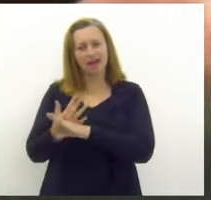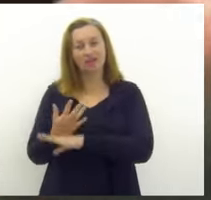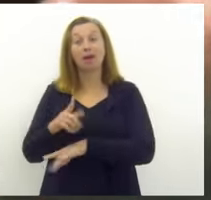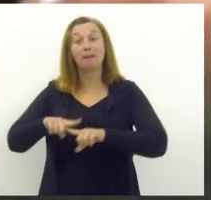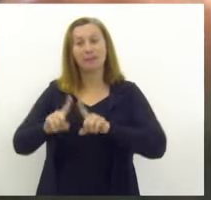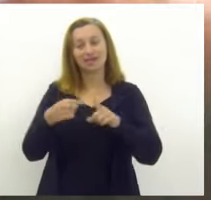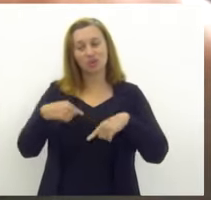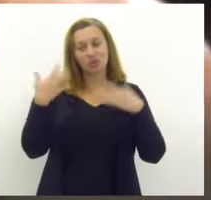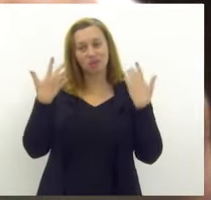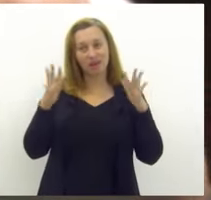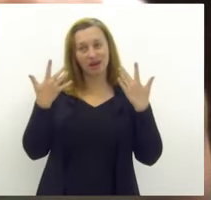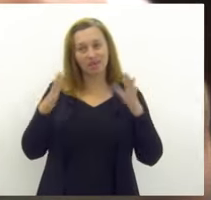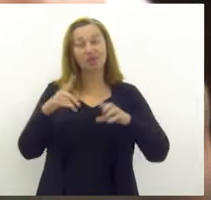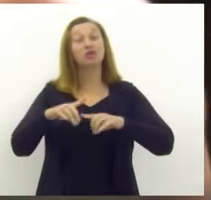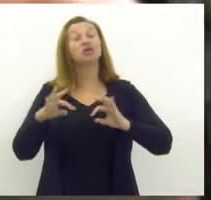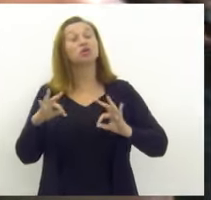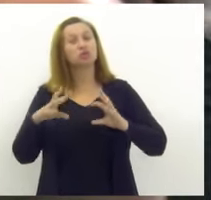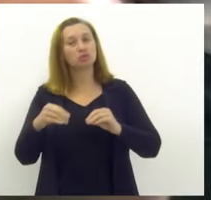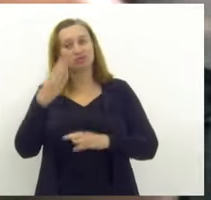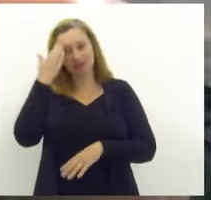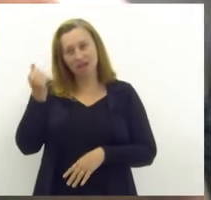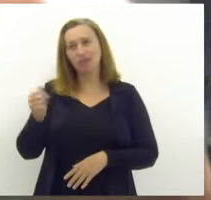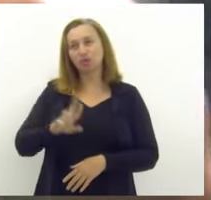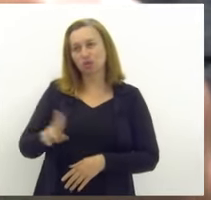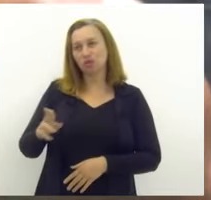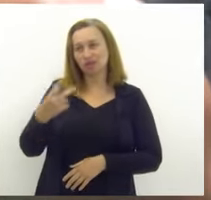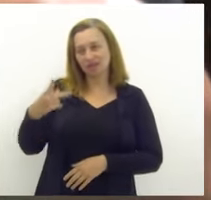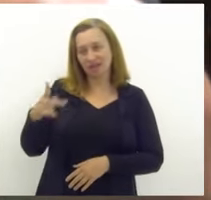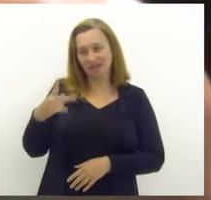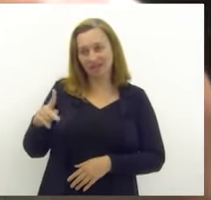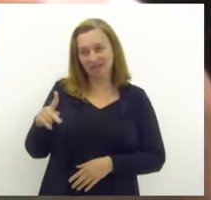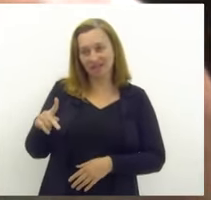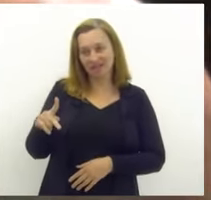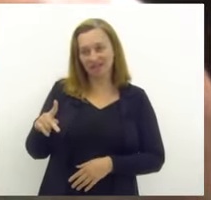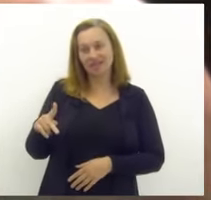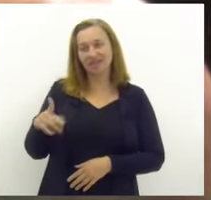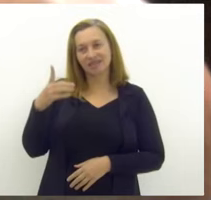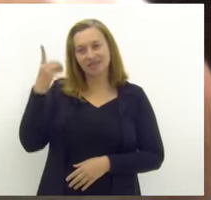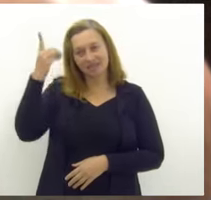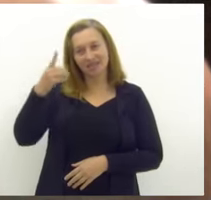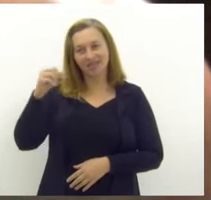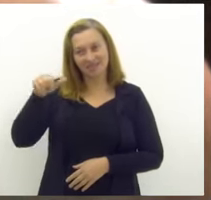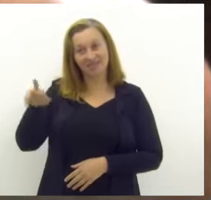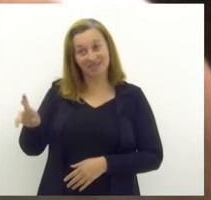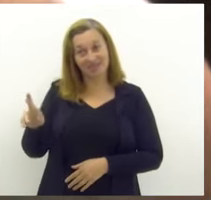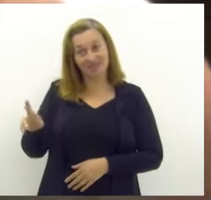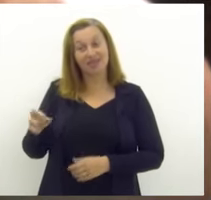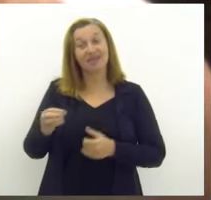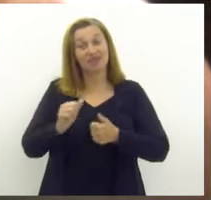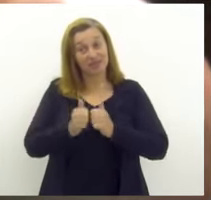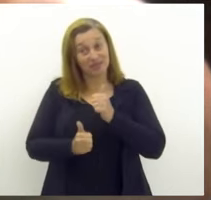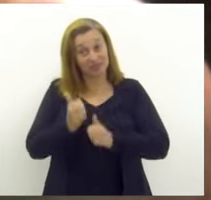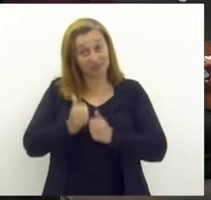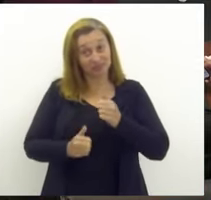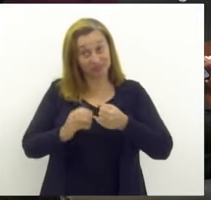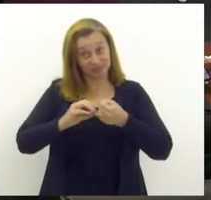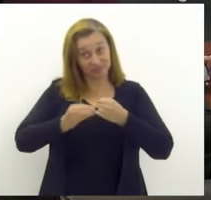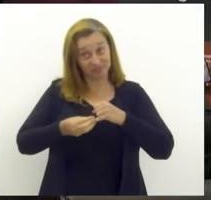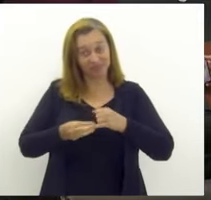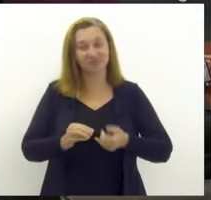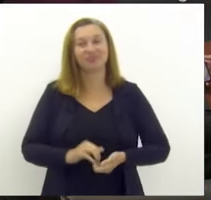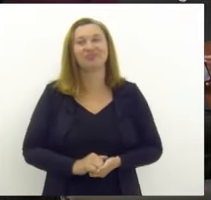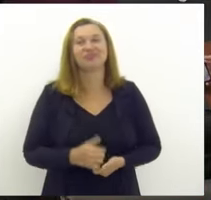parabenizo porque todo mundo sabe que o nome dele dele Deputado é Rosen verg feijão com arroz